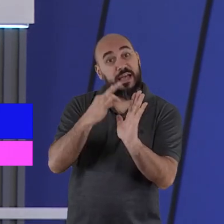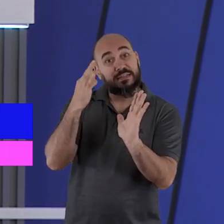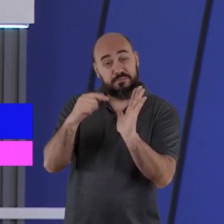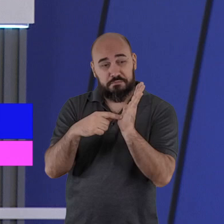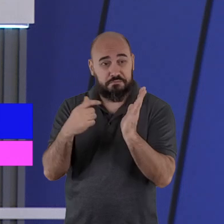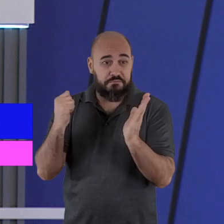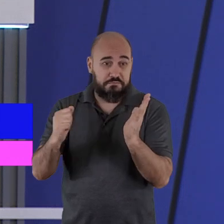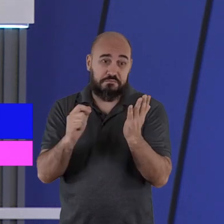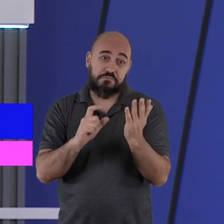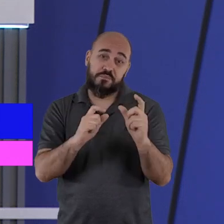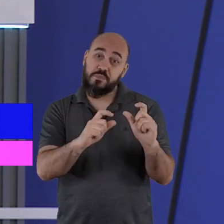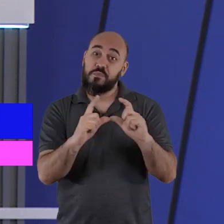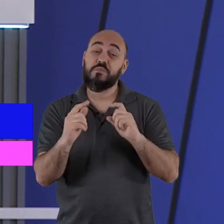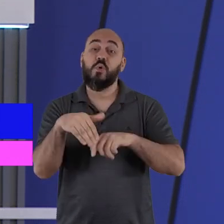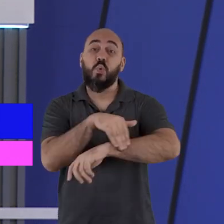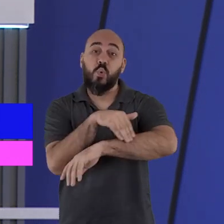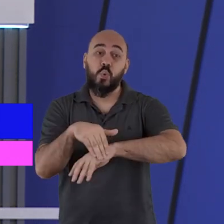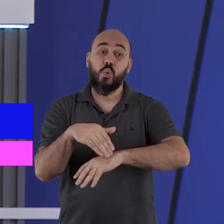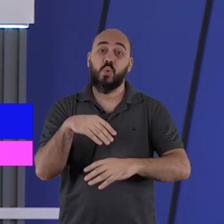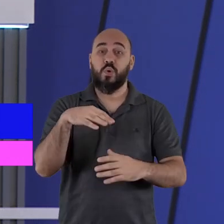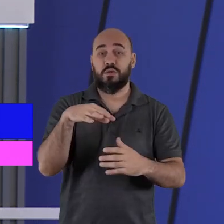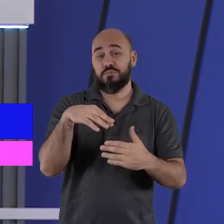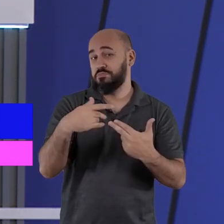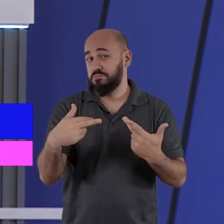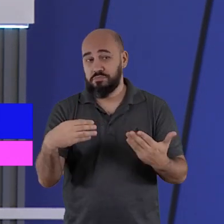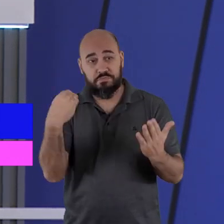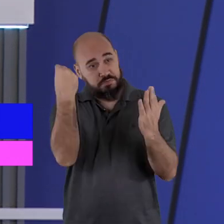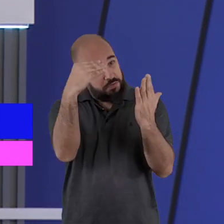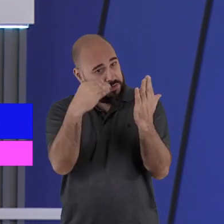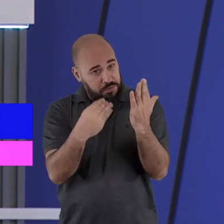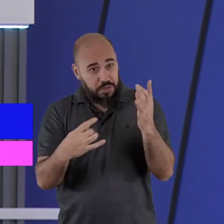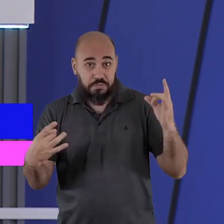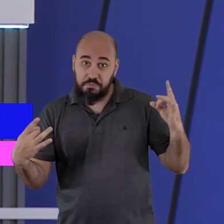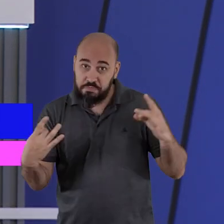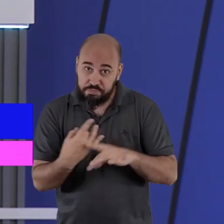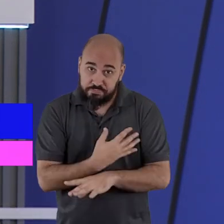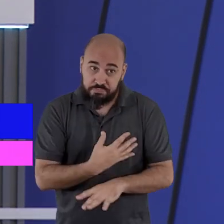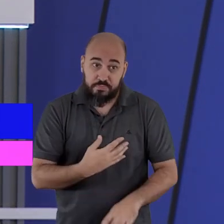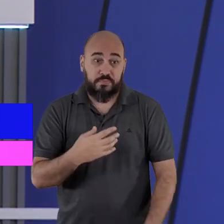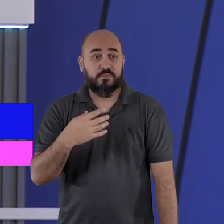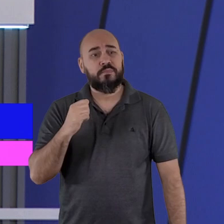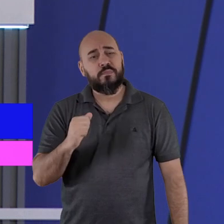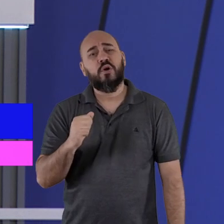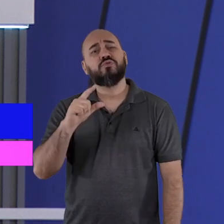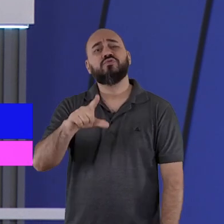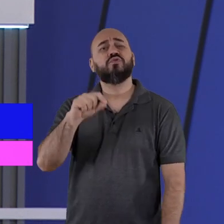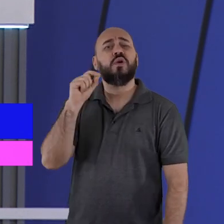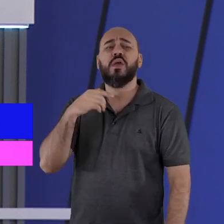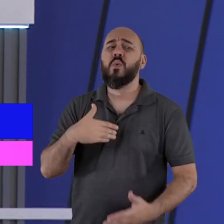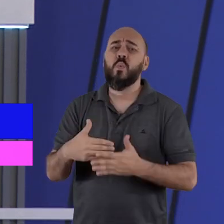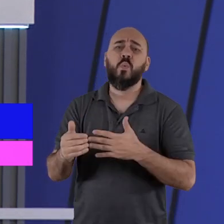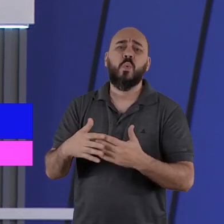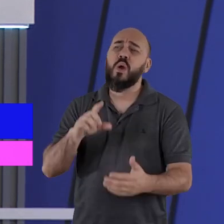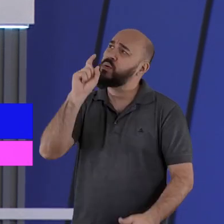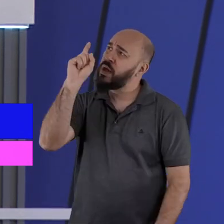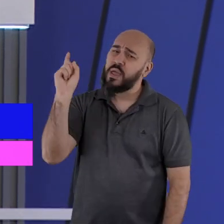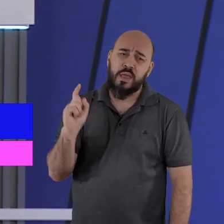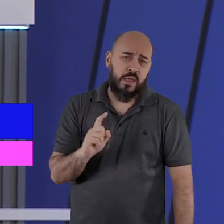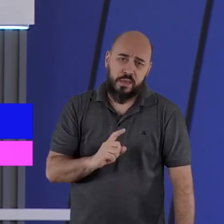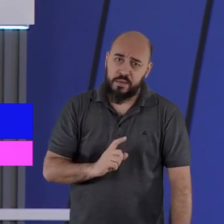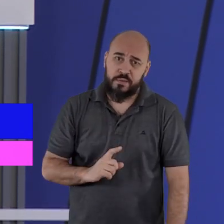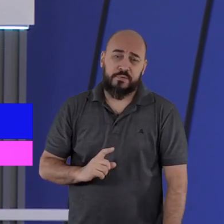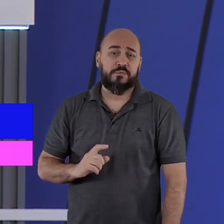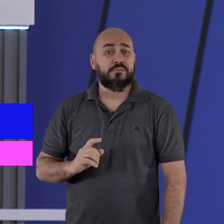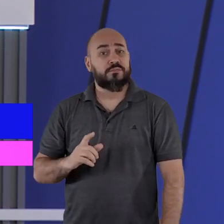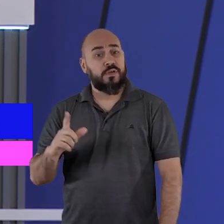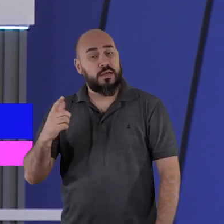primeira página, A Cura do Pecado. Então você escolhe, preenche o seu cadastro, se torna aluno da nossa